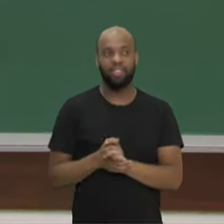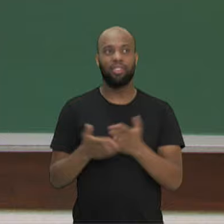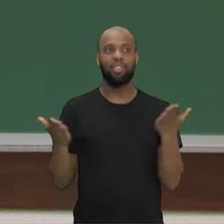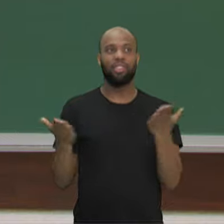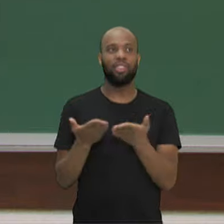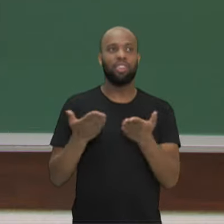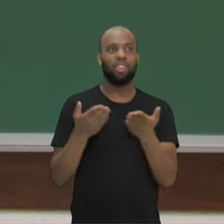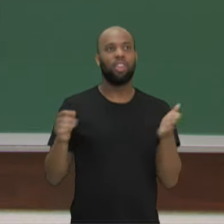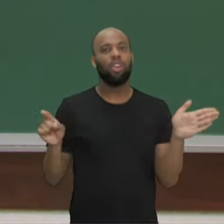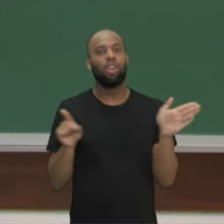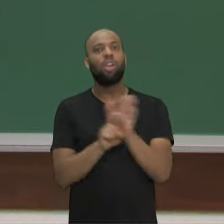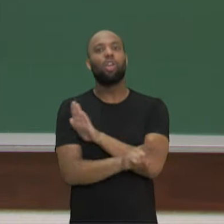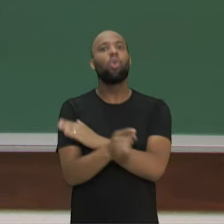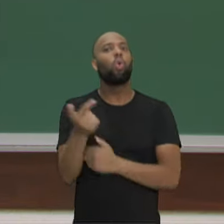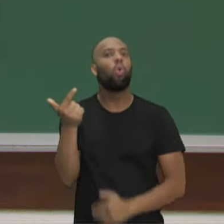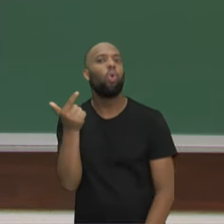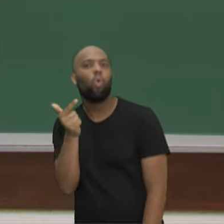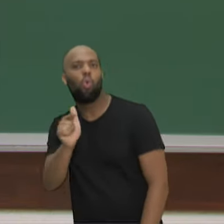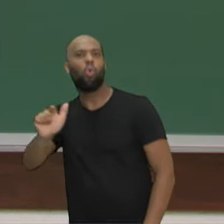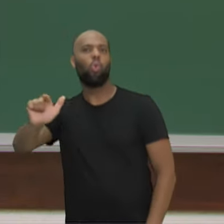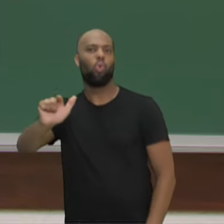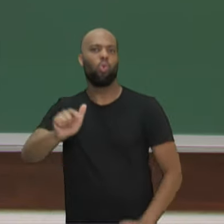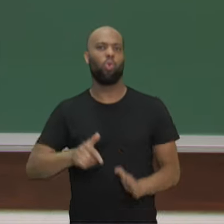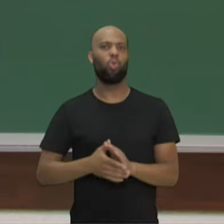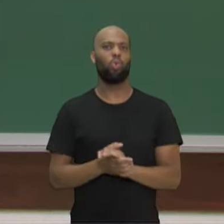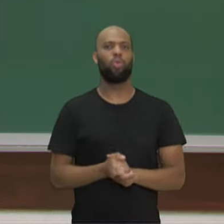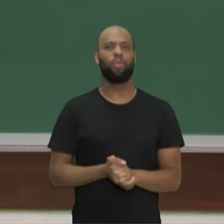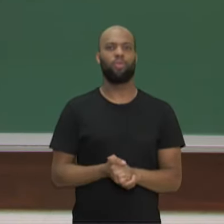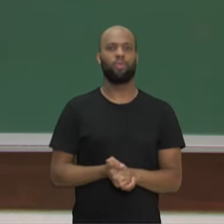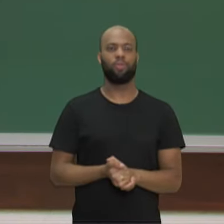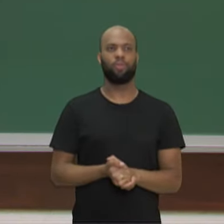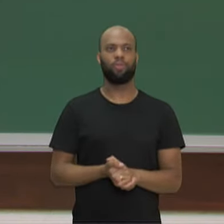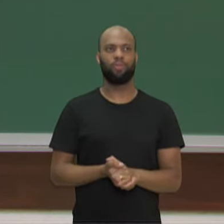Vamos para a próxima questão.